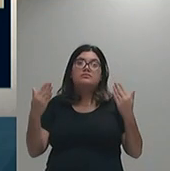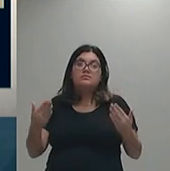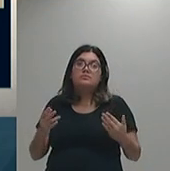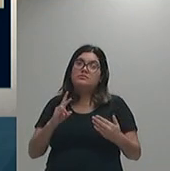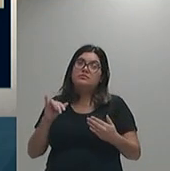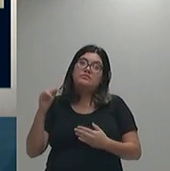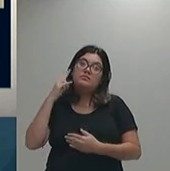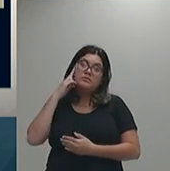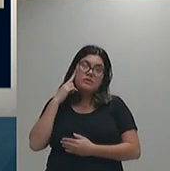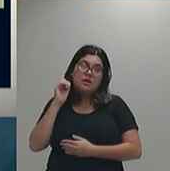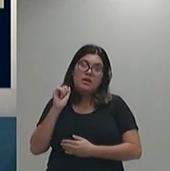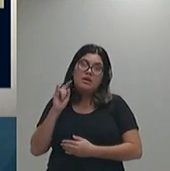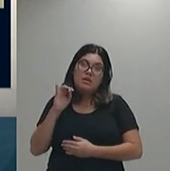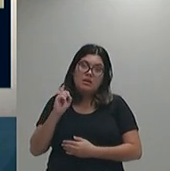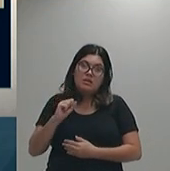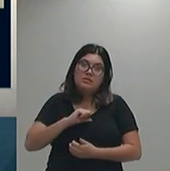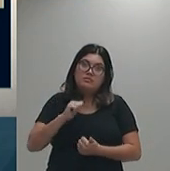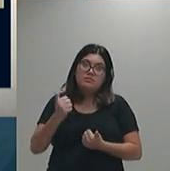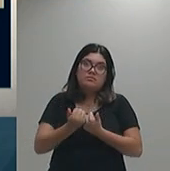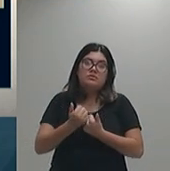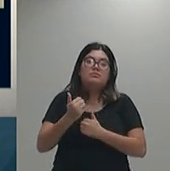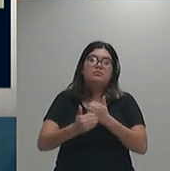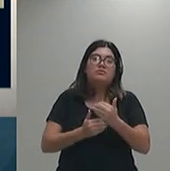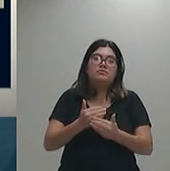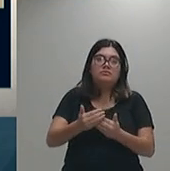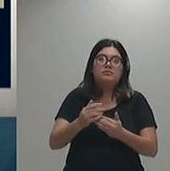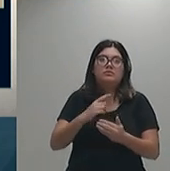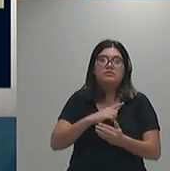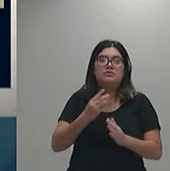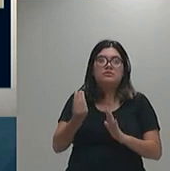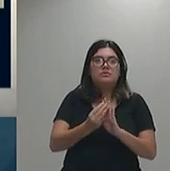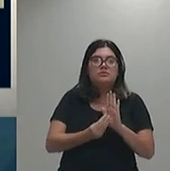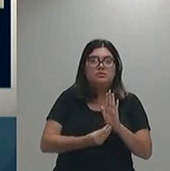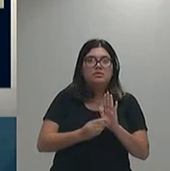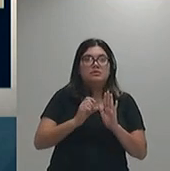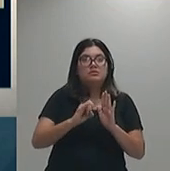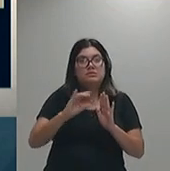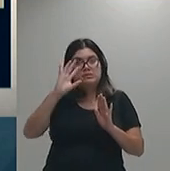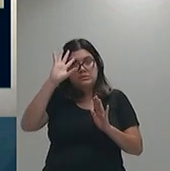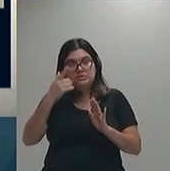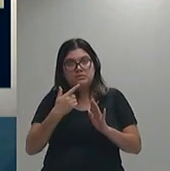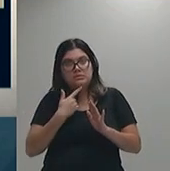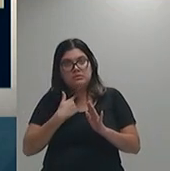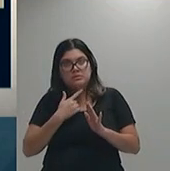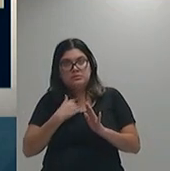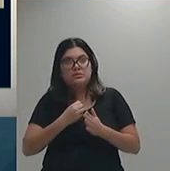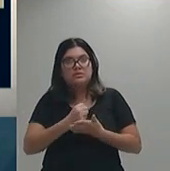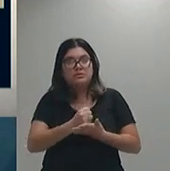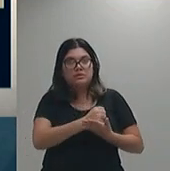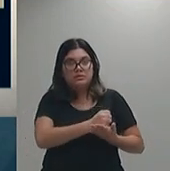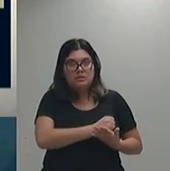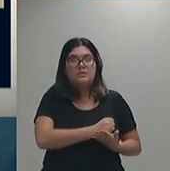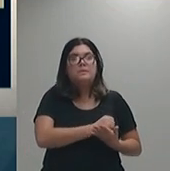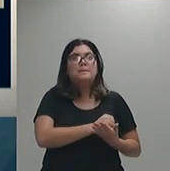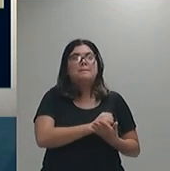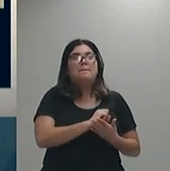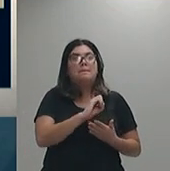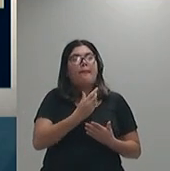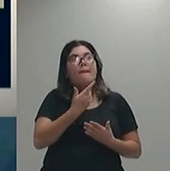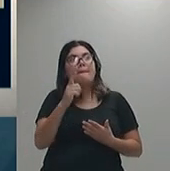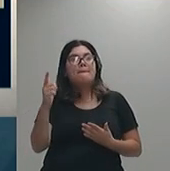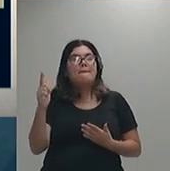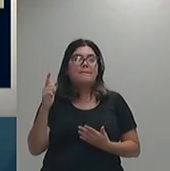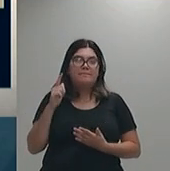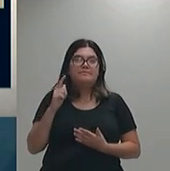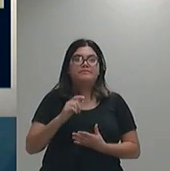o substituído processual atuaria com o caso assim pretendesse como assistente litisconsorcial ou outra figura de intervenção